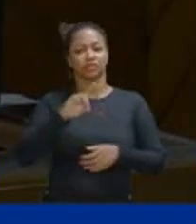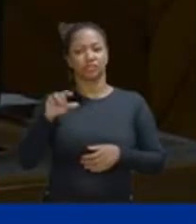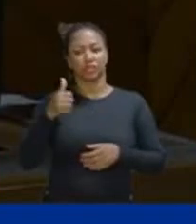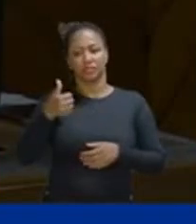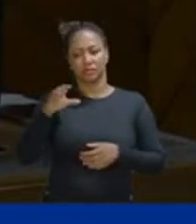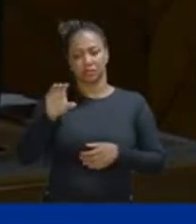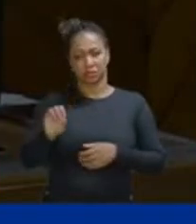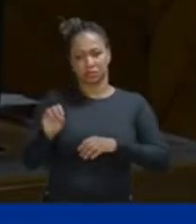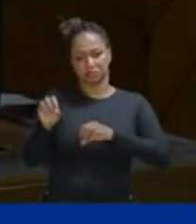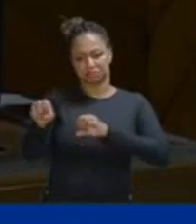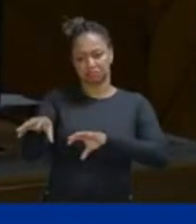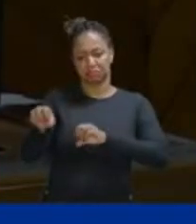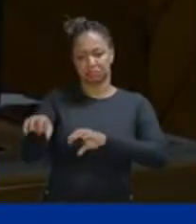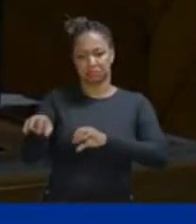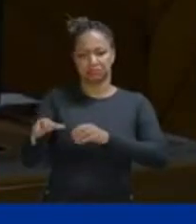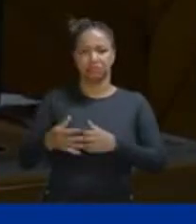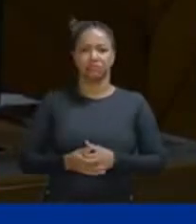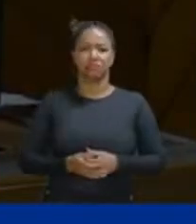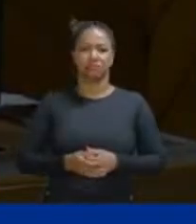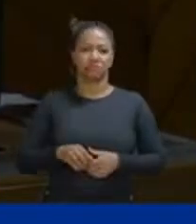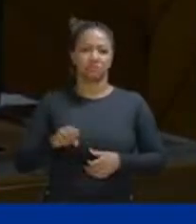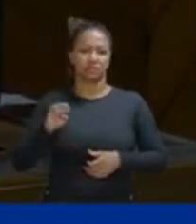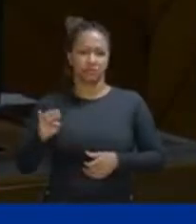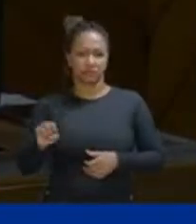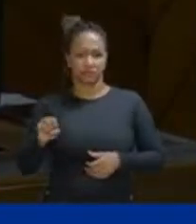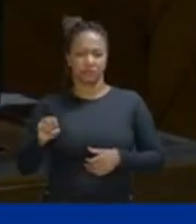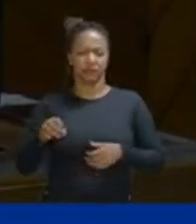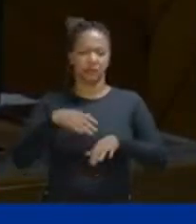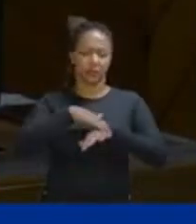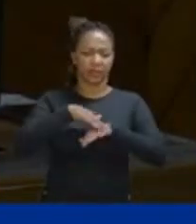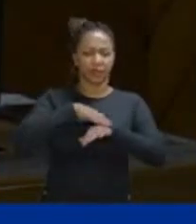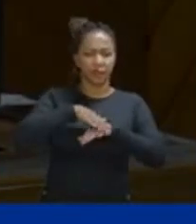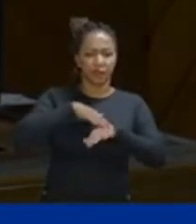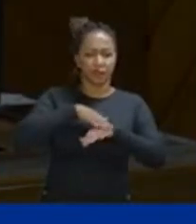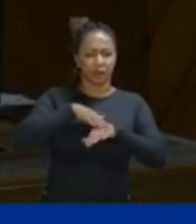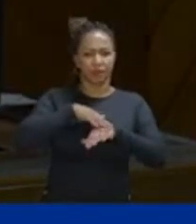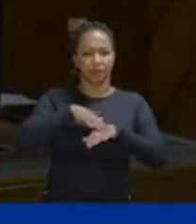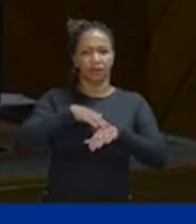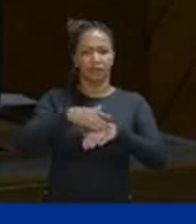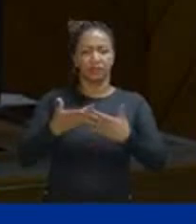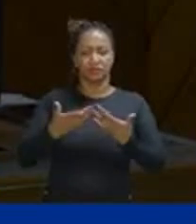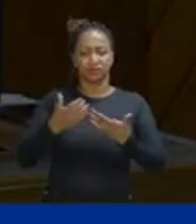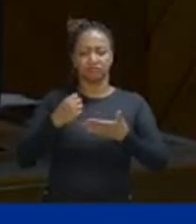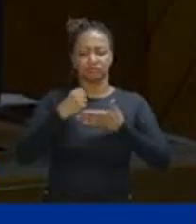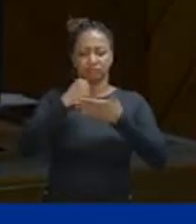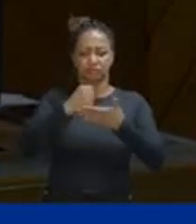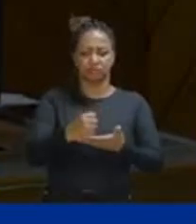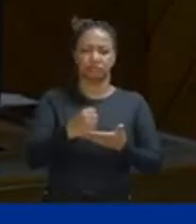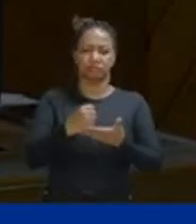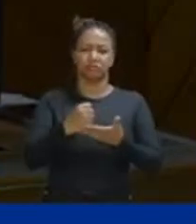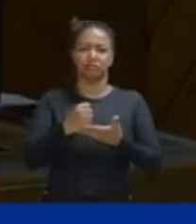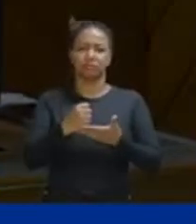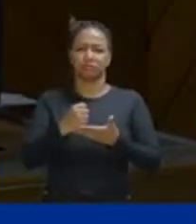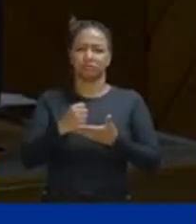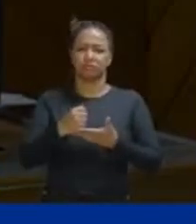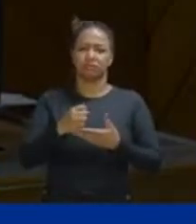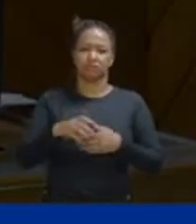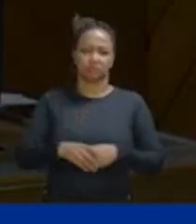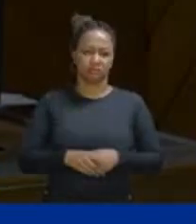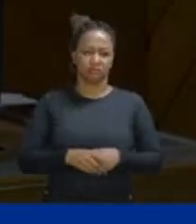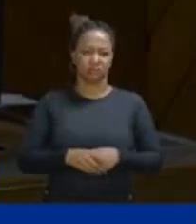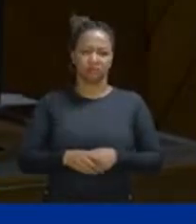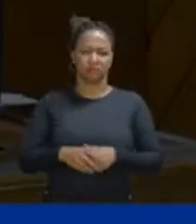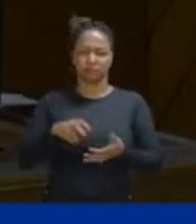setembro. Então, e aí se usou o diálogo como elemento de fundamentação para